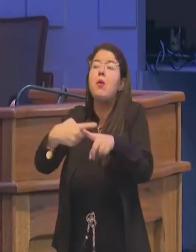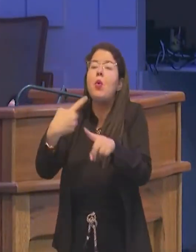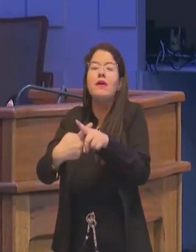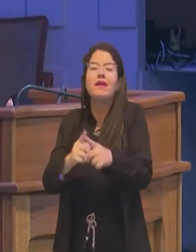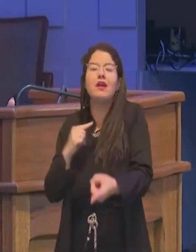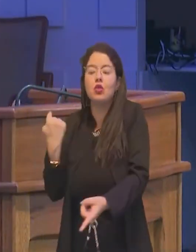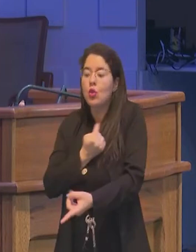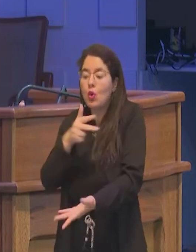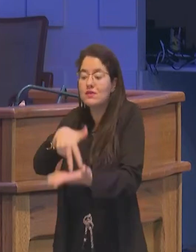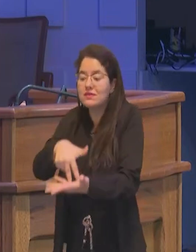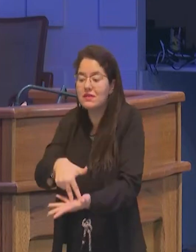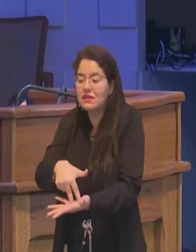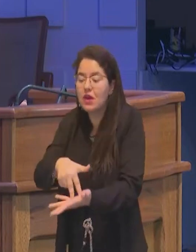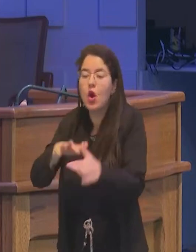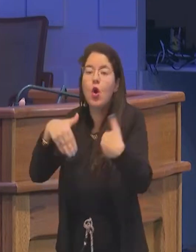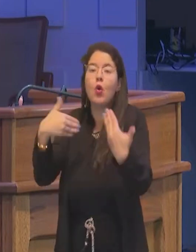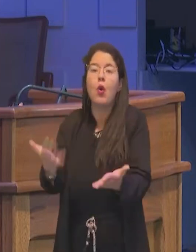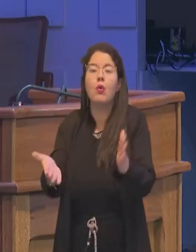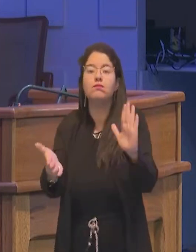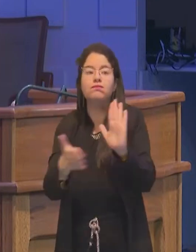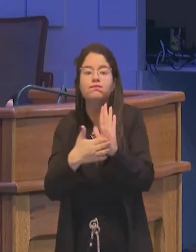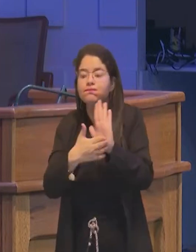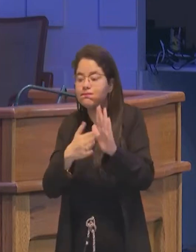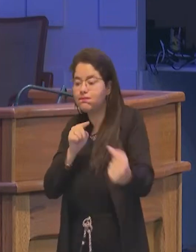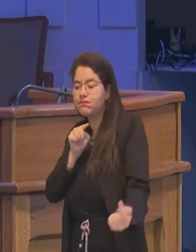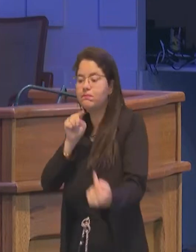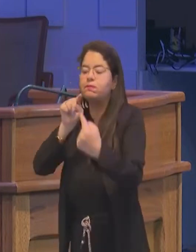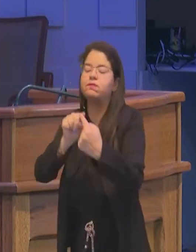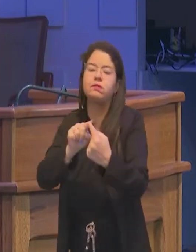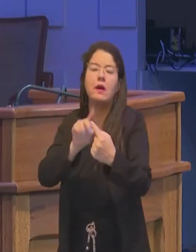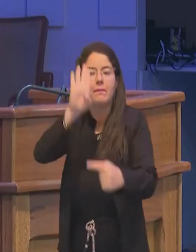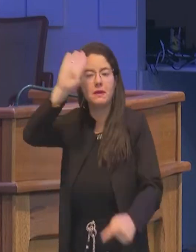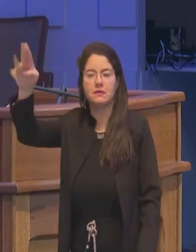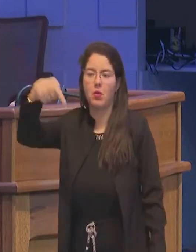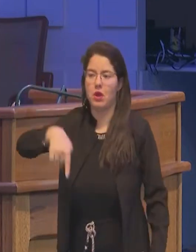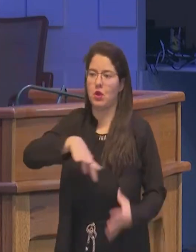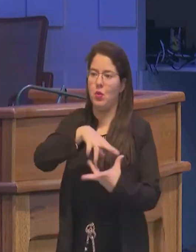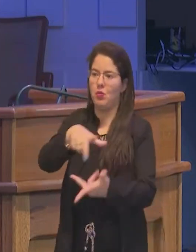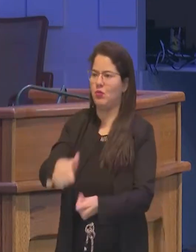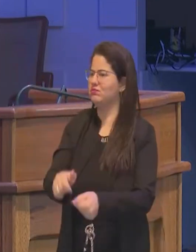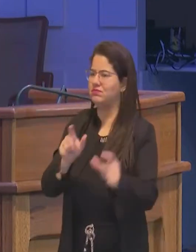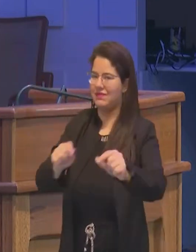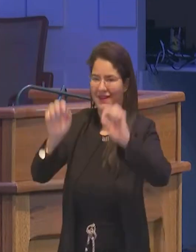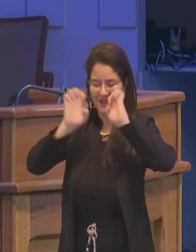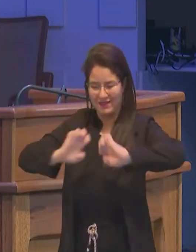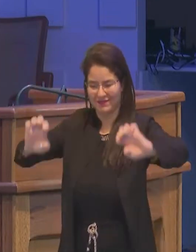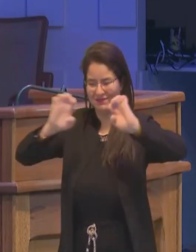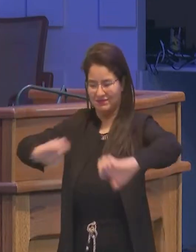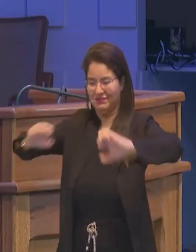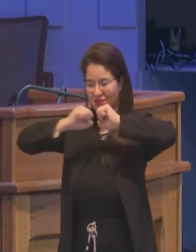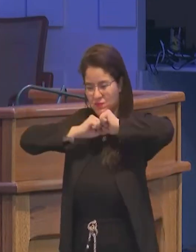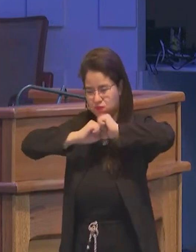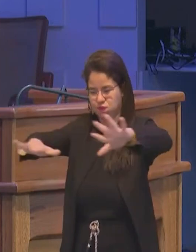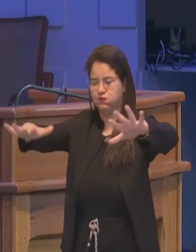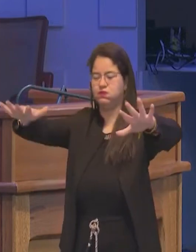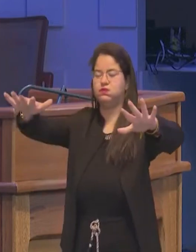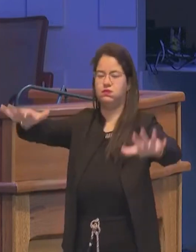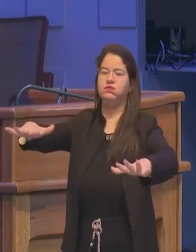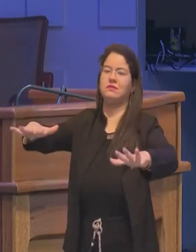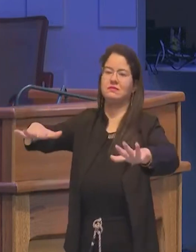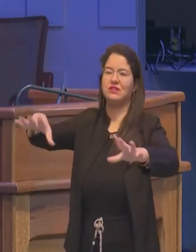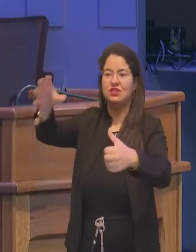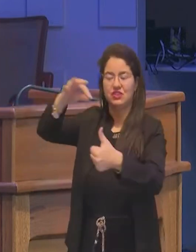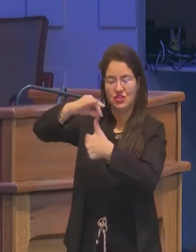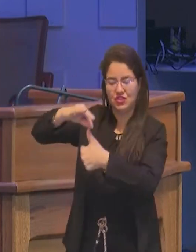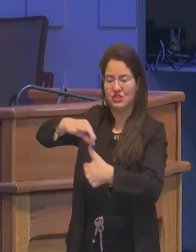não esquece do propósito que ela tem aqui na terra. Que é espalhar a palavra de Cristo. Que é refletir o